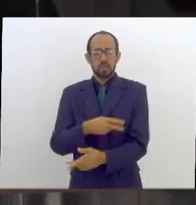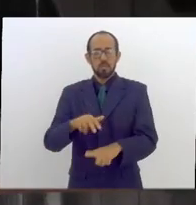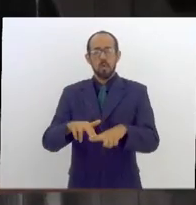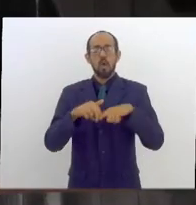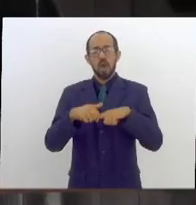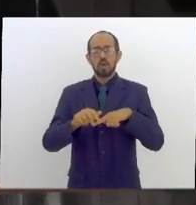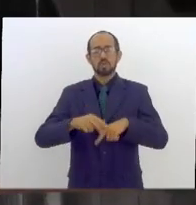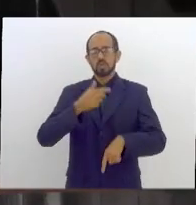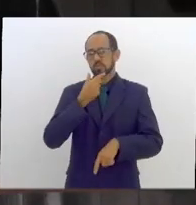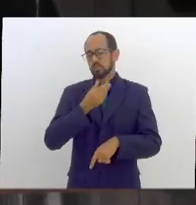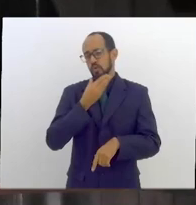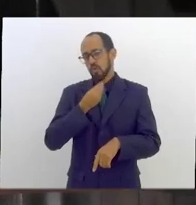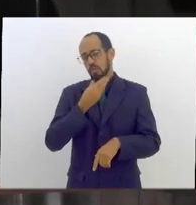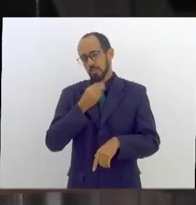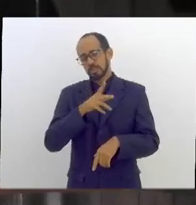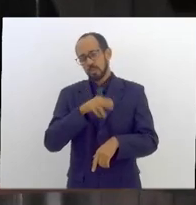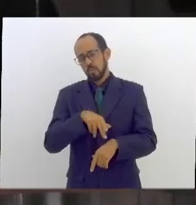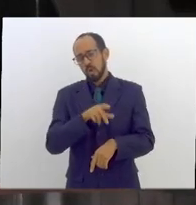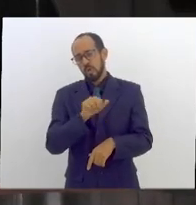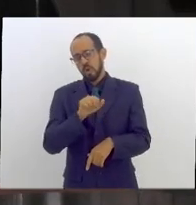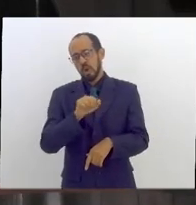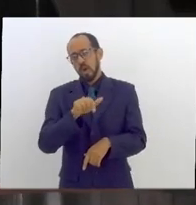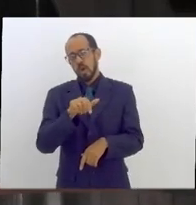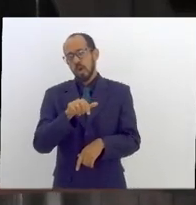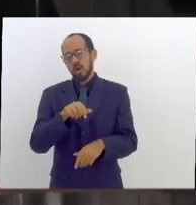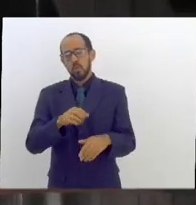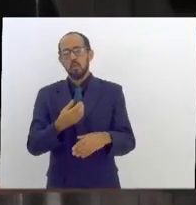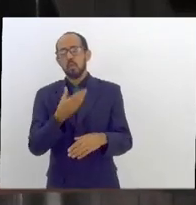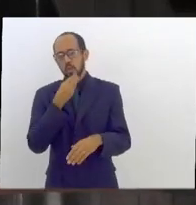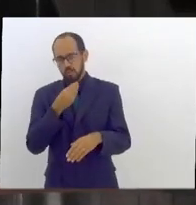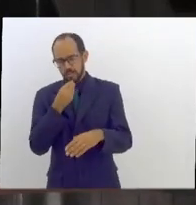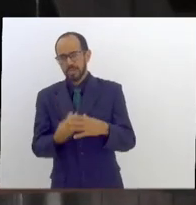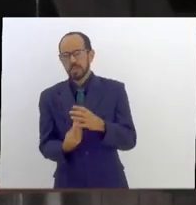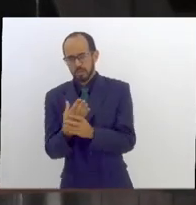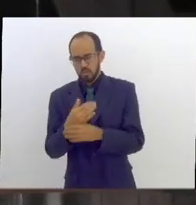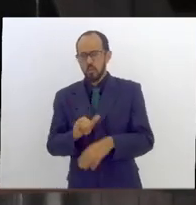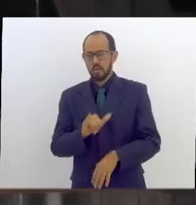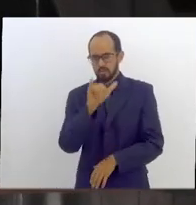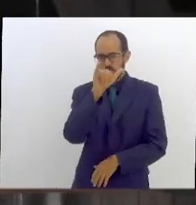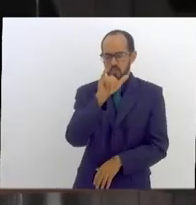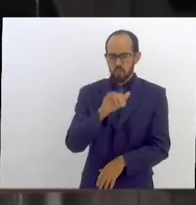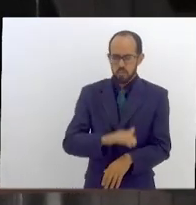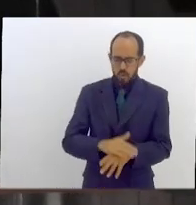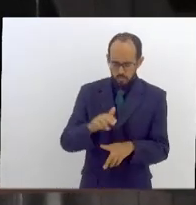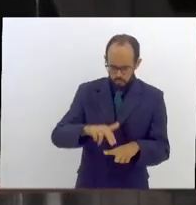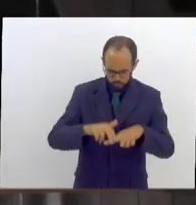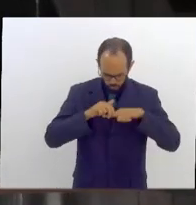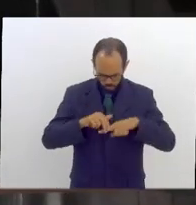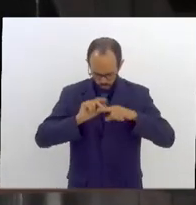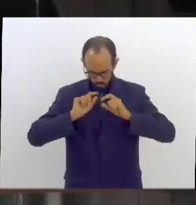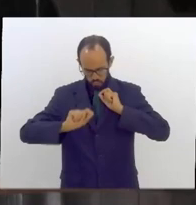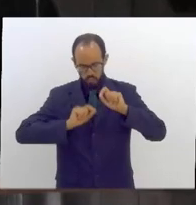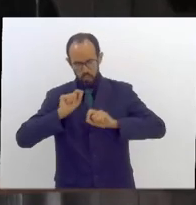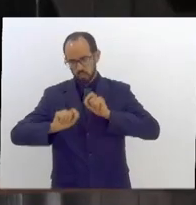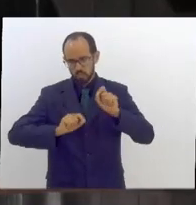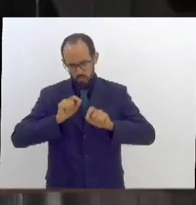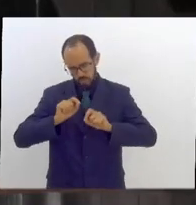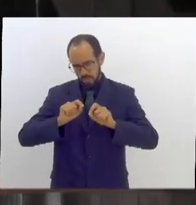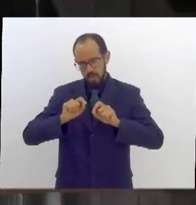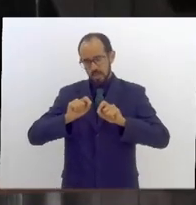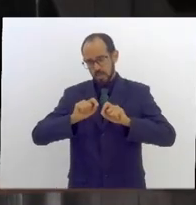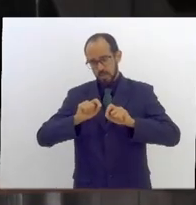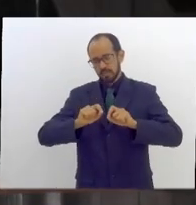graças a homens grandiosos como Alberto Santos Dumont. Por isso, brasileiros, sejamos perseverantes.